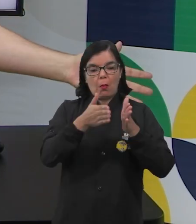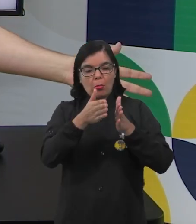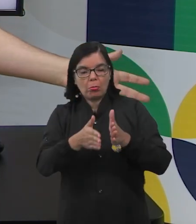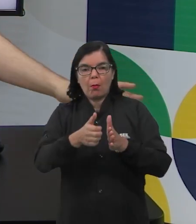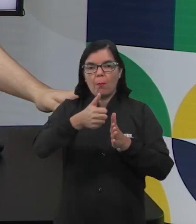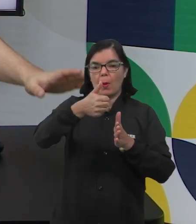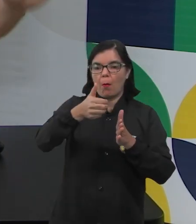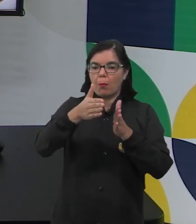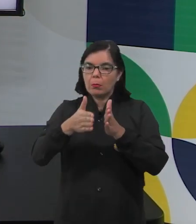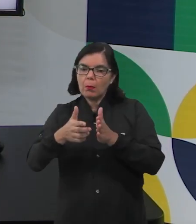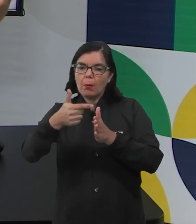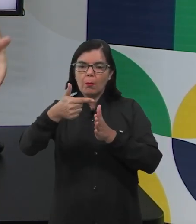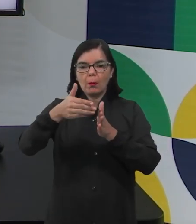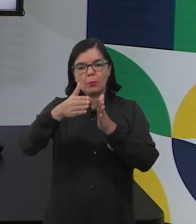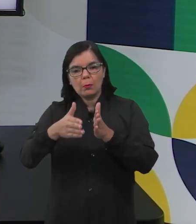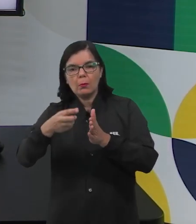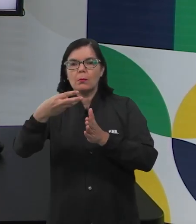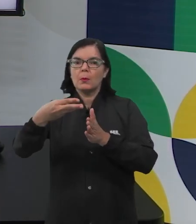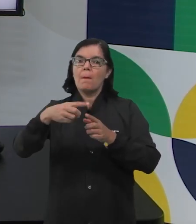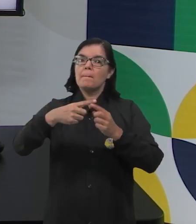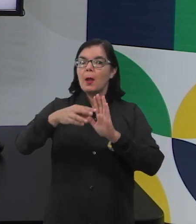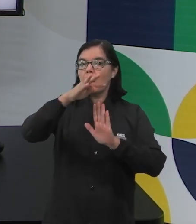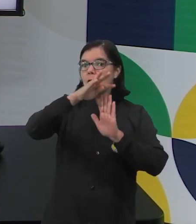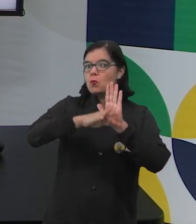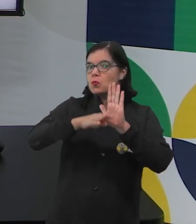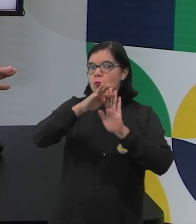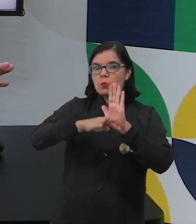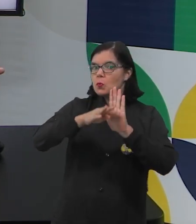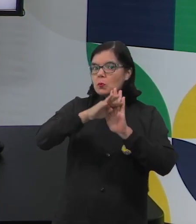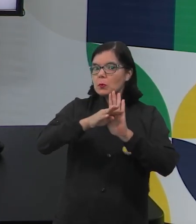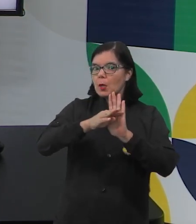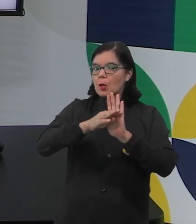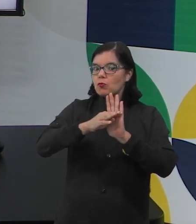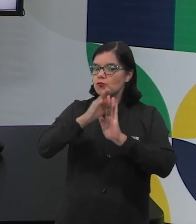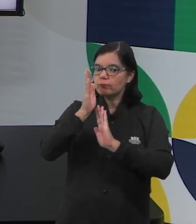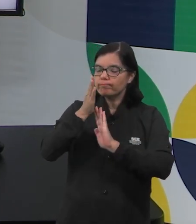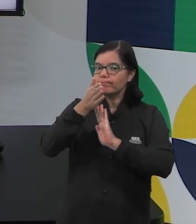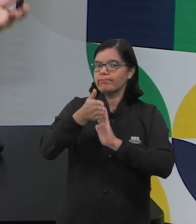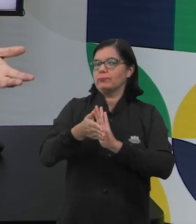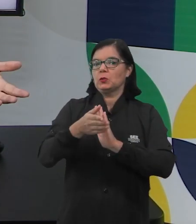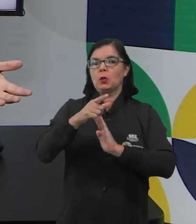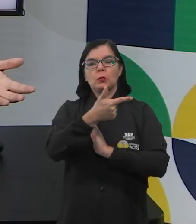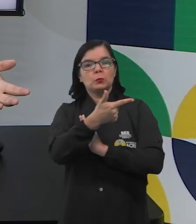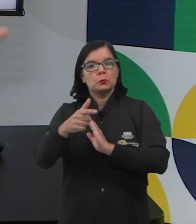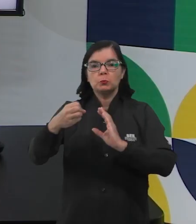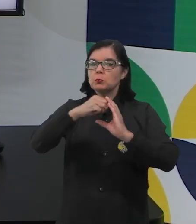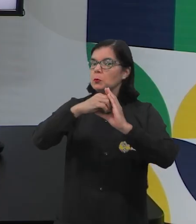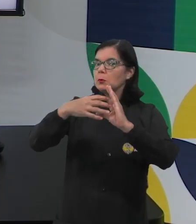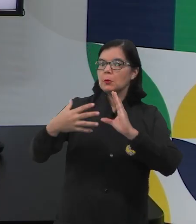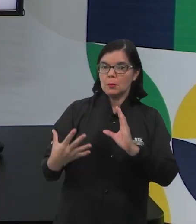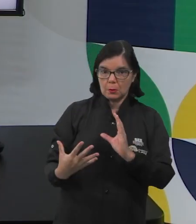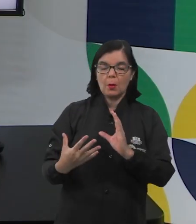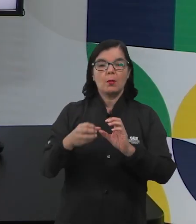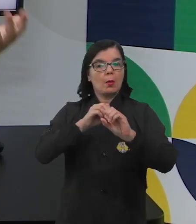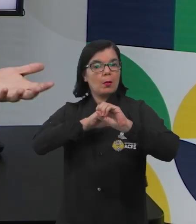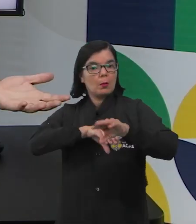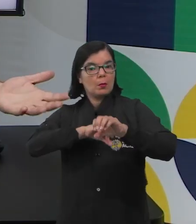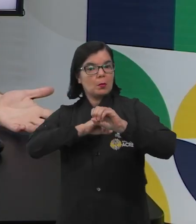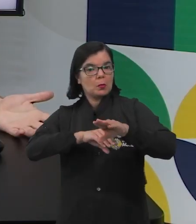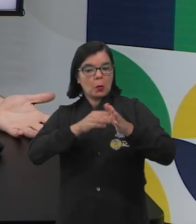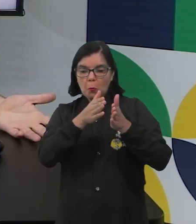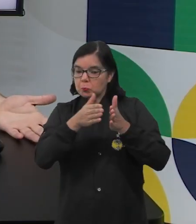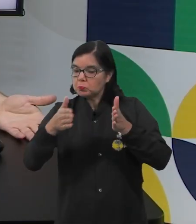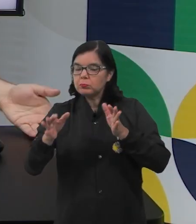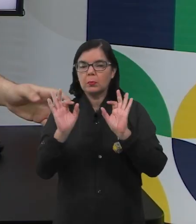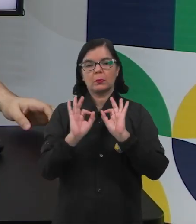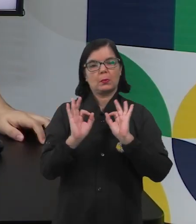etapa 3. Ele é um texto corrido em prosa, né? Então, eu não vou ter uma característica da injunção que é ensinar em nenhuma